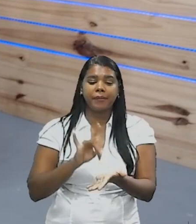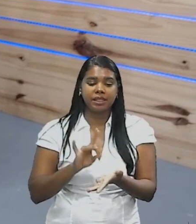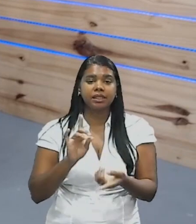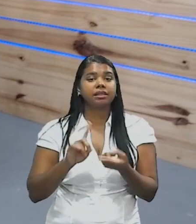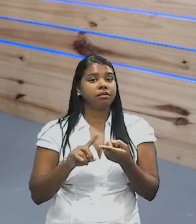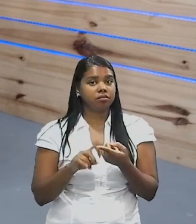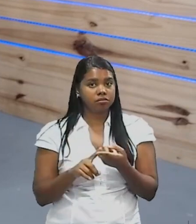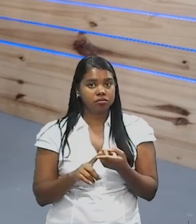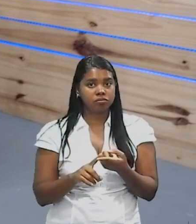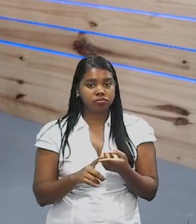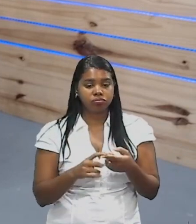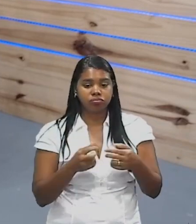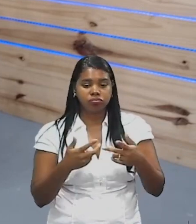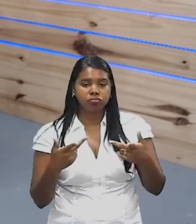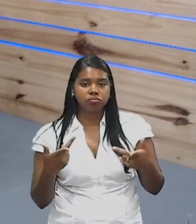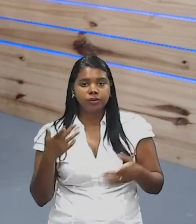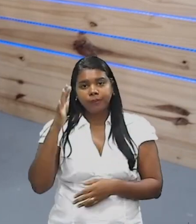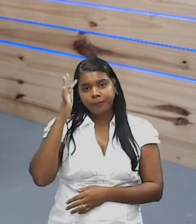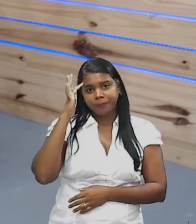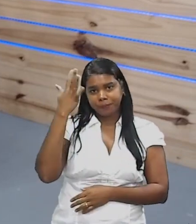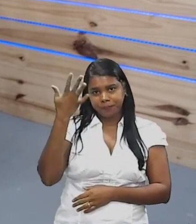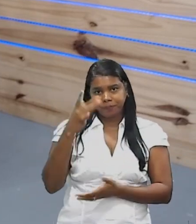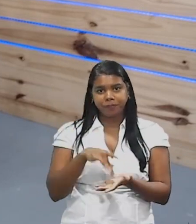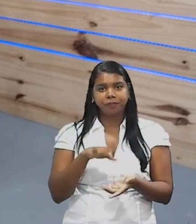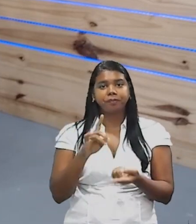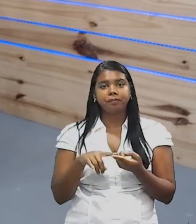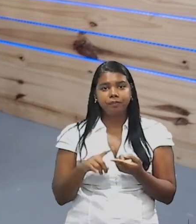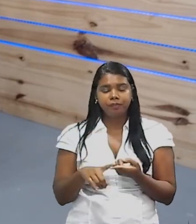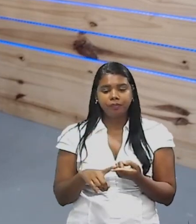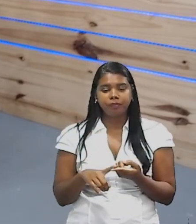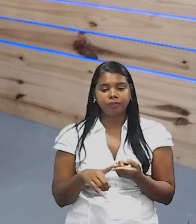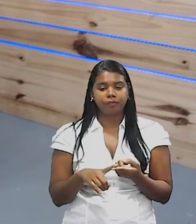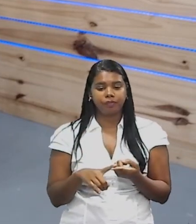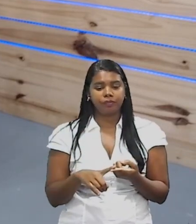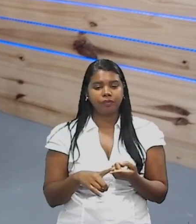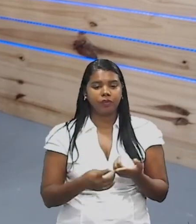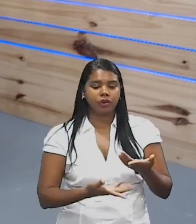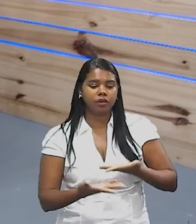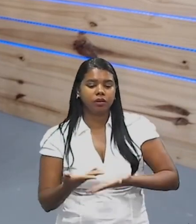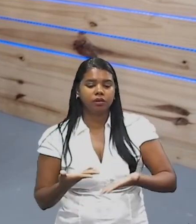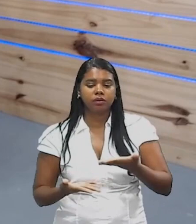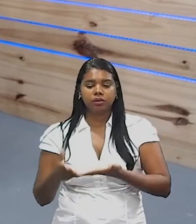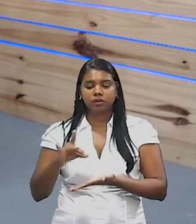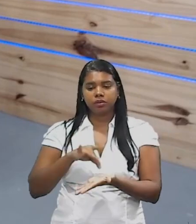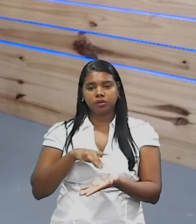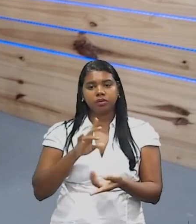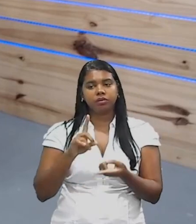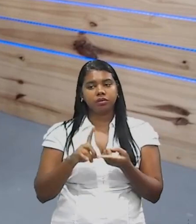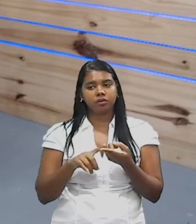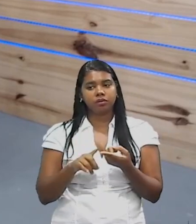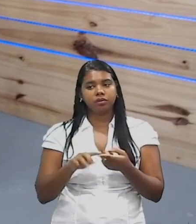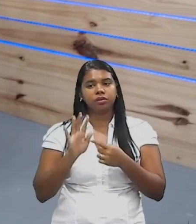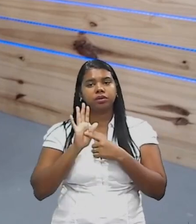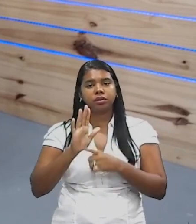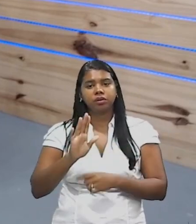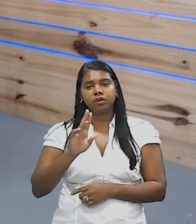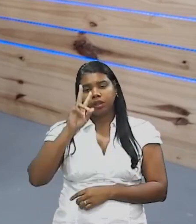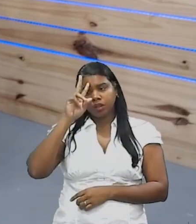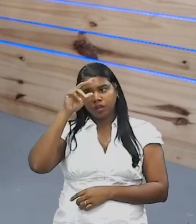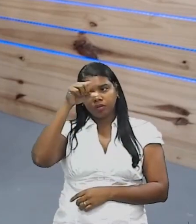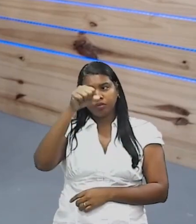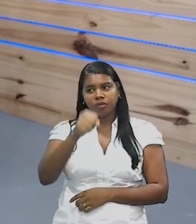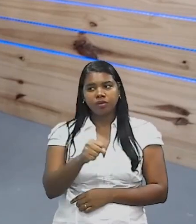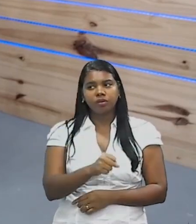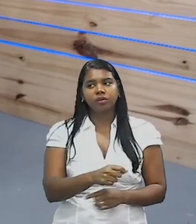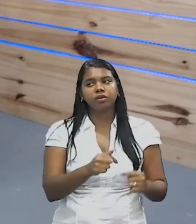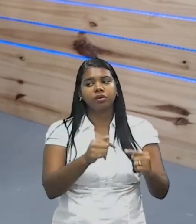cliente os benefícios e as soluções dos seus produtos, né, dos seus serviços. E isso fortalece o relacionamento